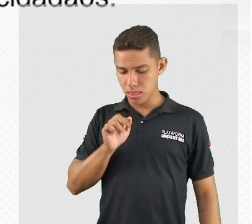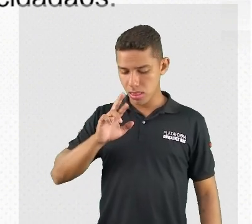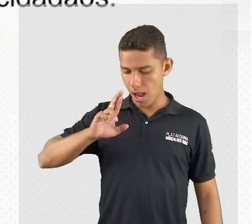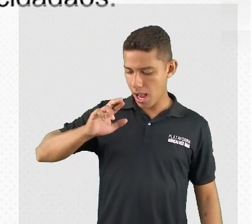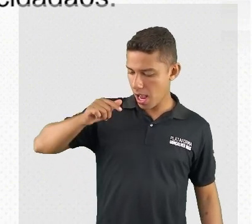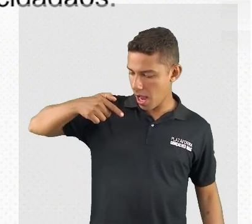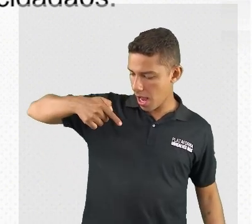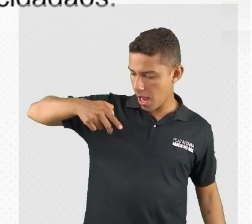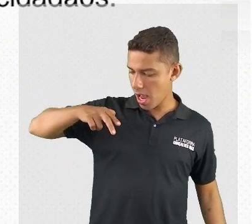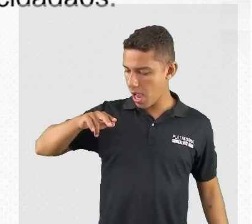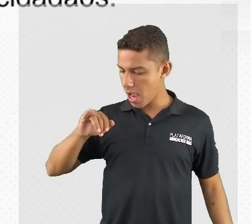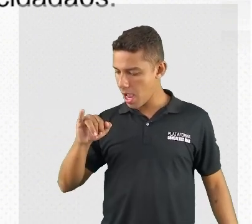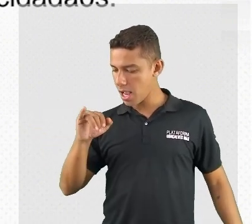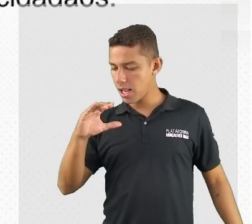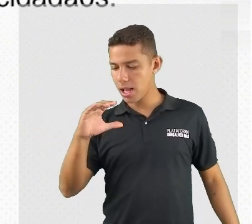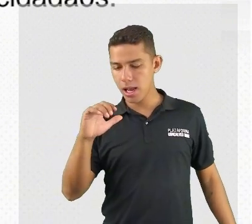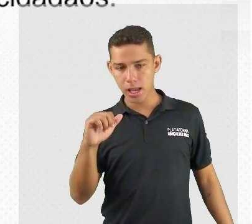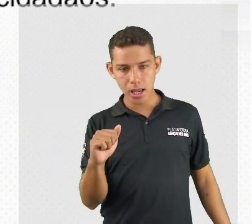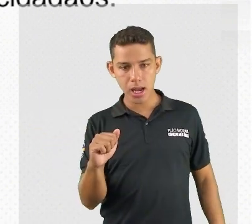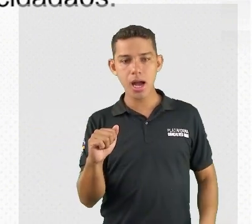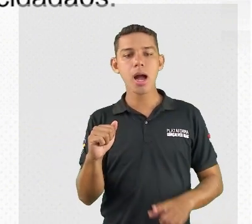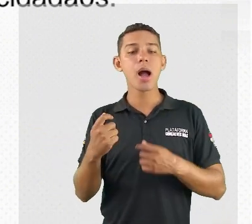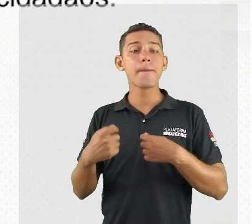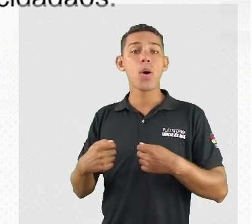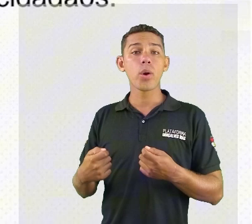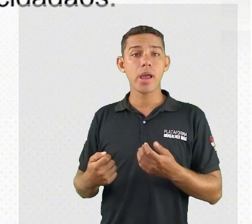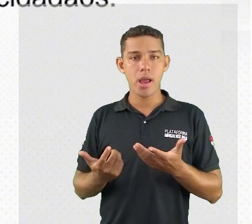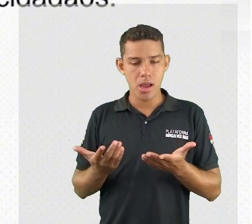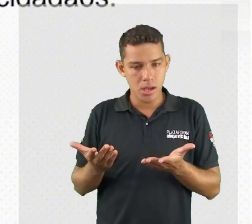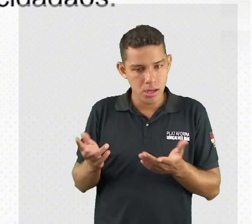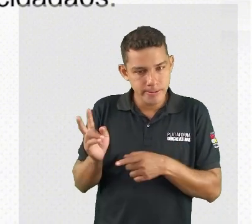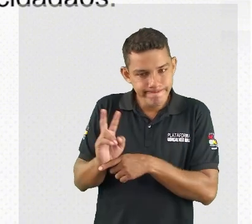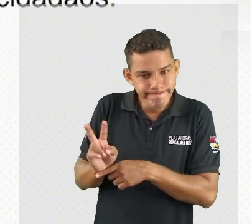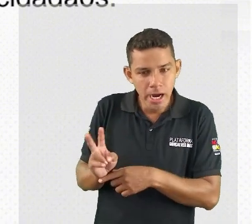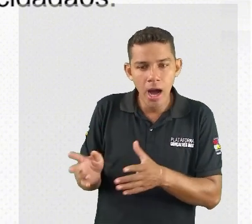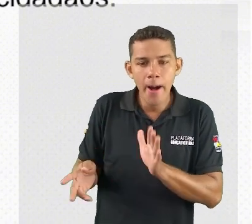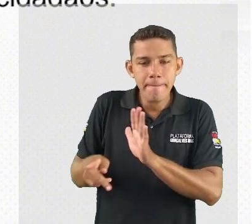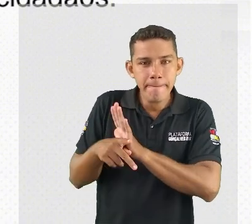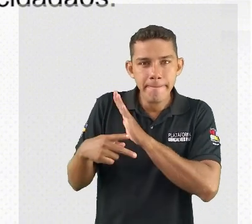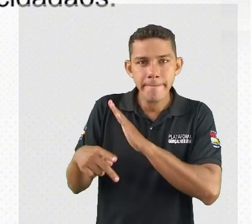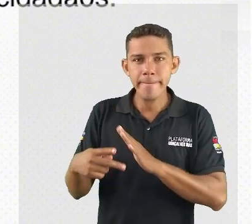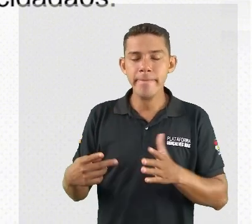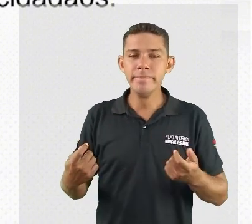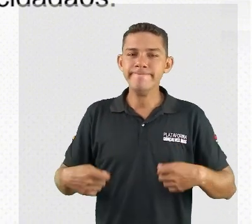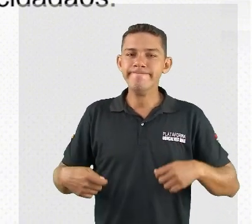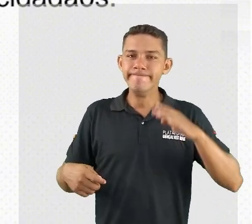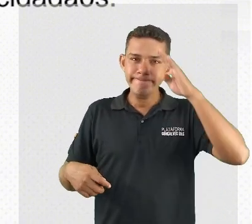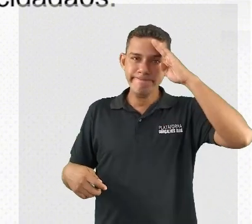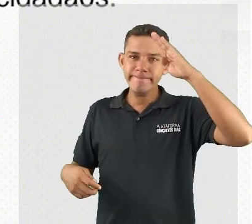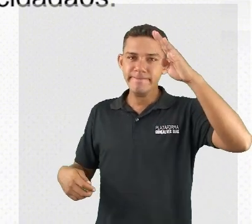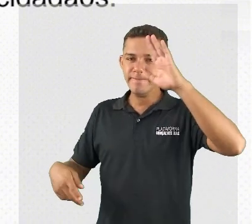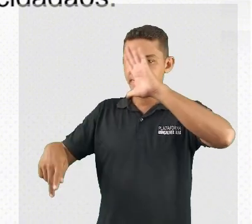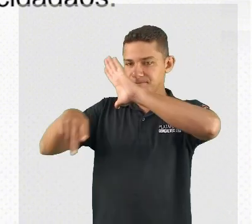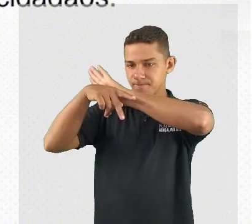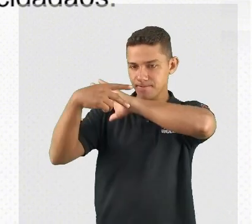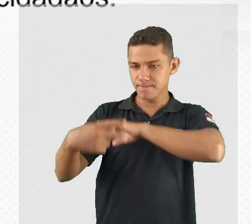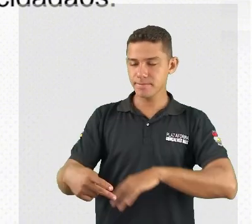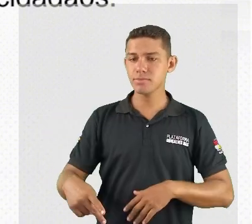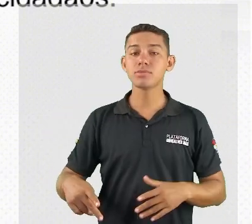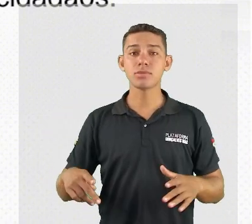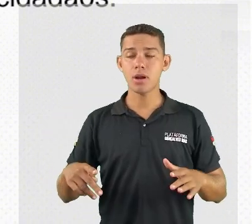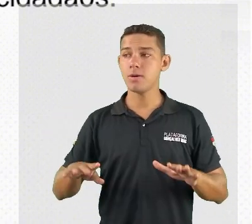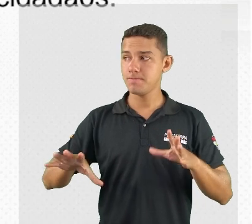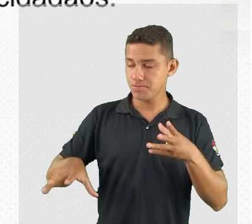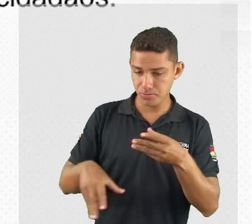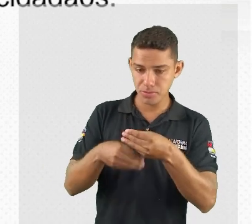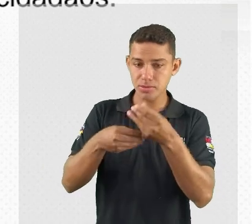autárquica? Ou seja, por que ela deve gerir a si própria, né? Ou seja, porque ela deve ser o princípio dela mesma, a fundamentação